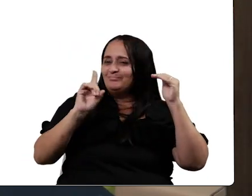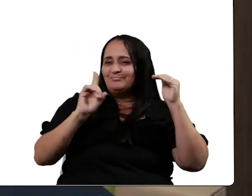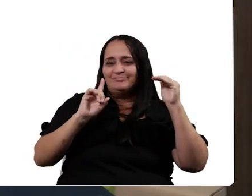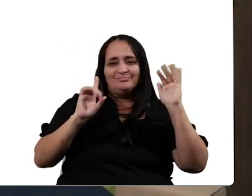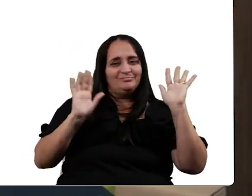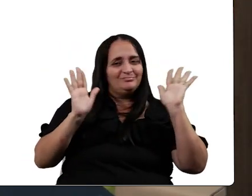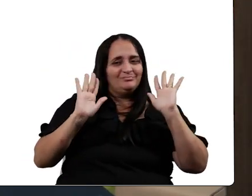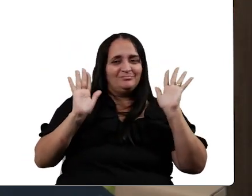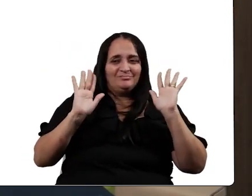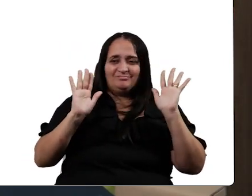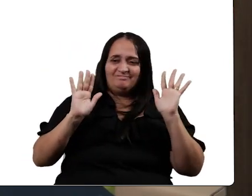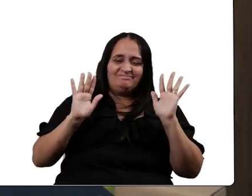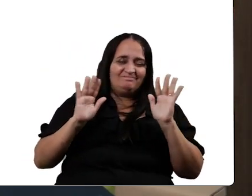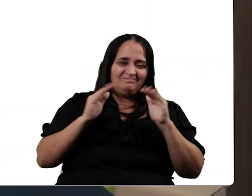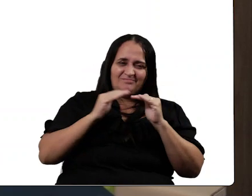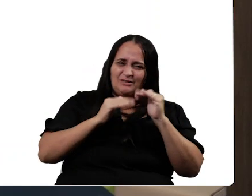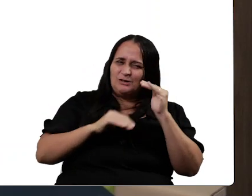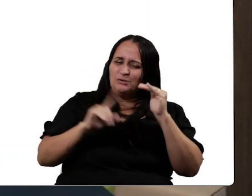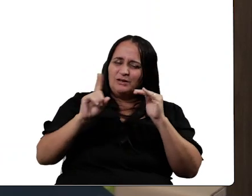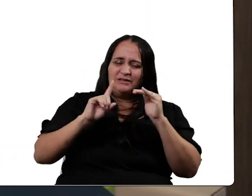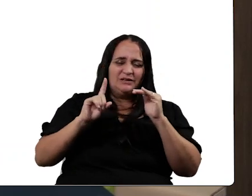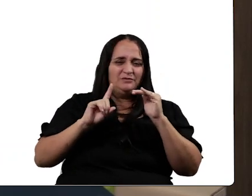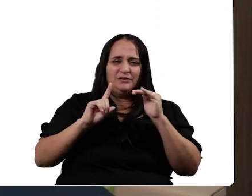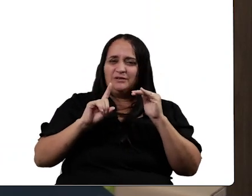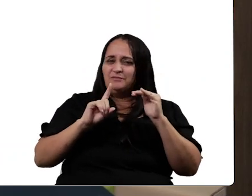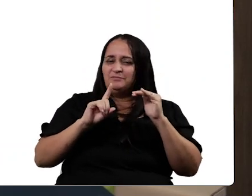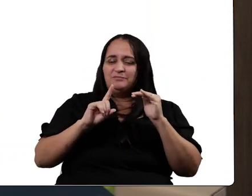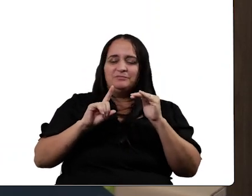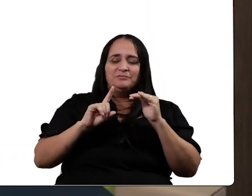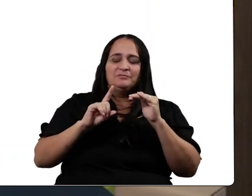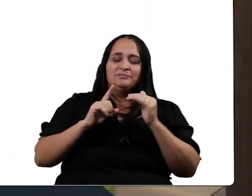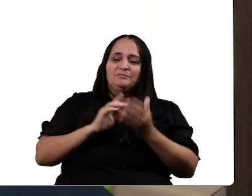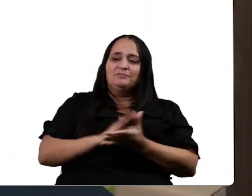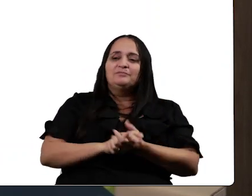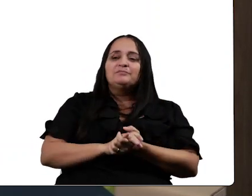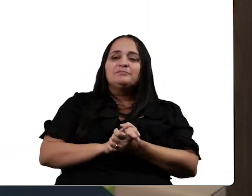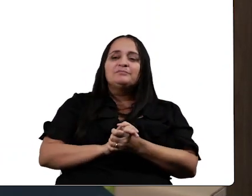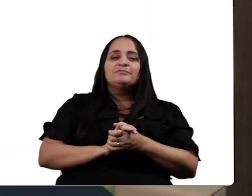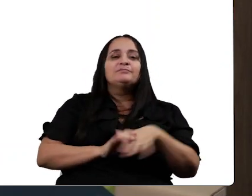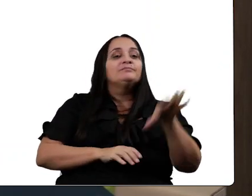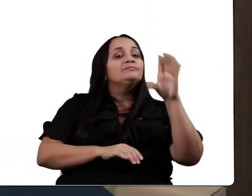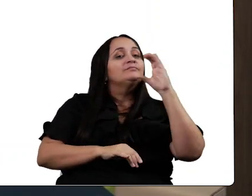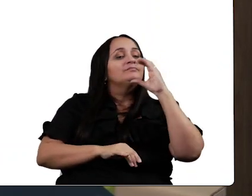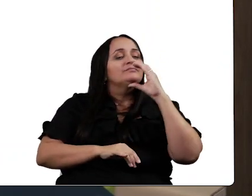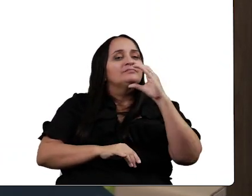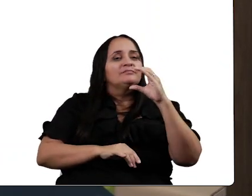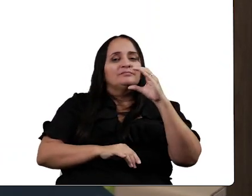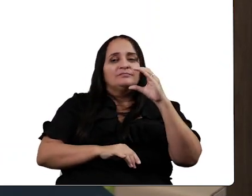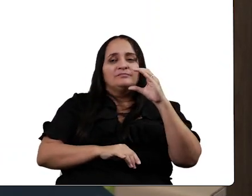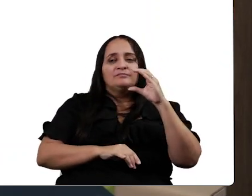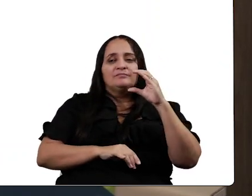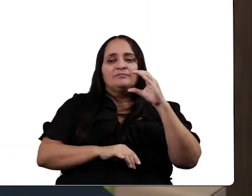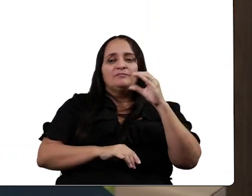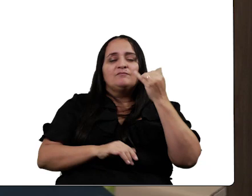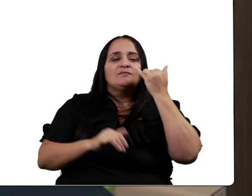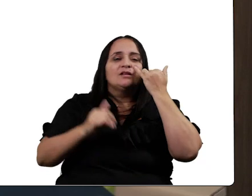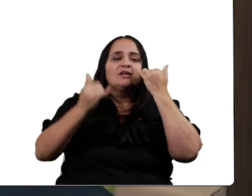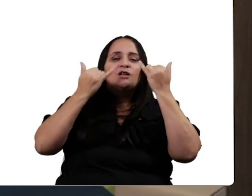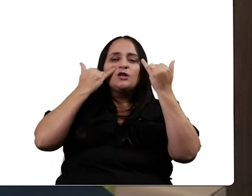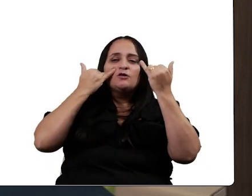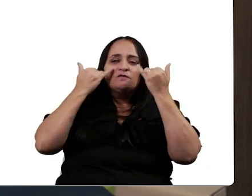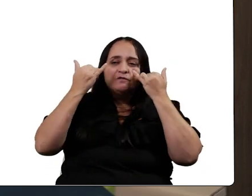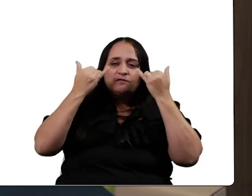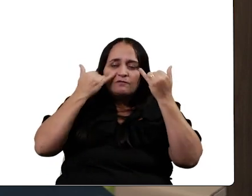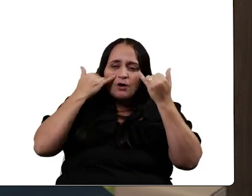Apresenta os japoneses aos brasileiros não faz sentido. Apresentar japonês a brasileiro. Letra C.